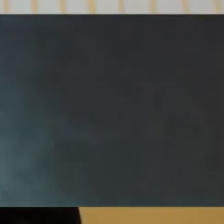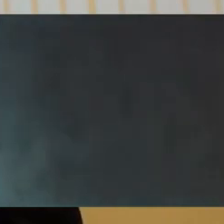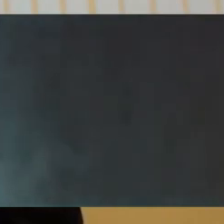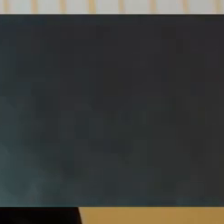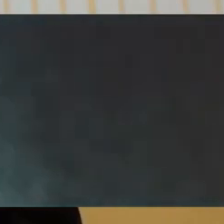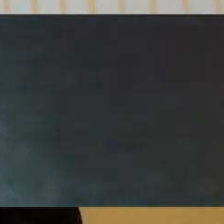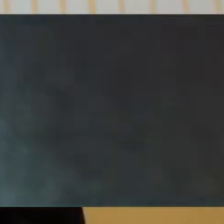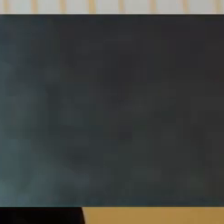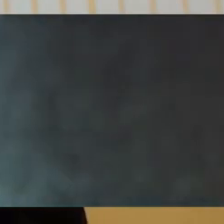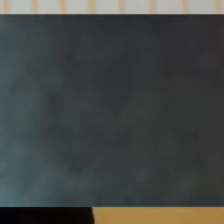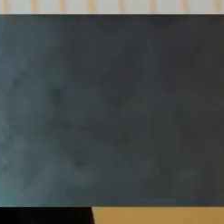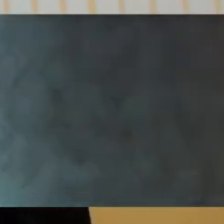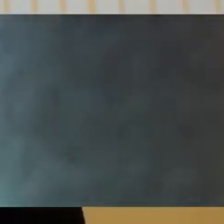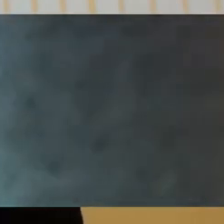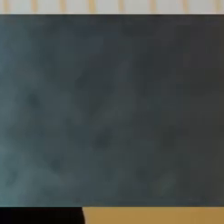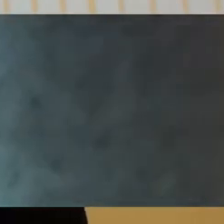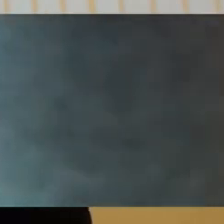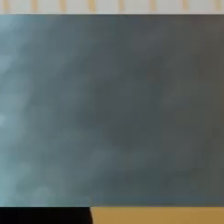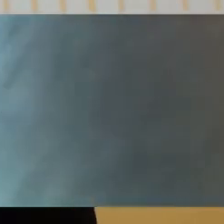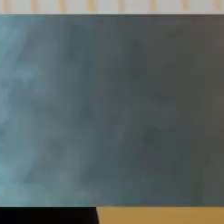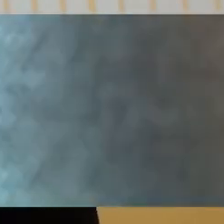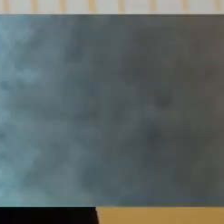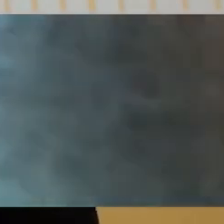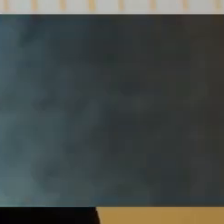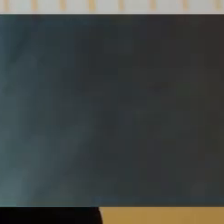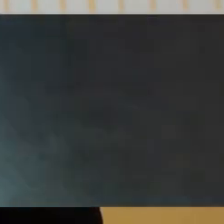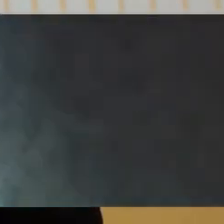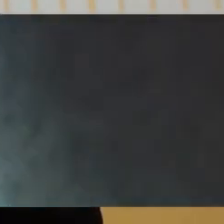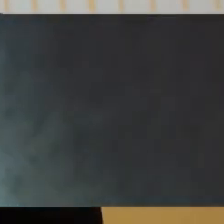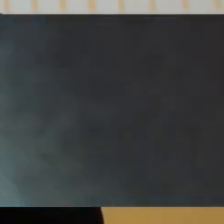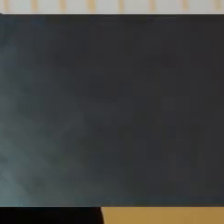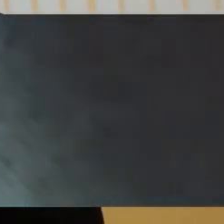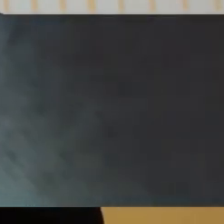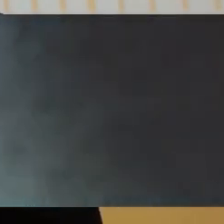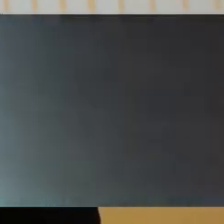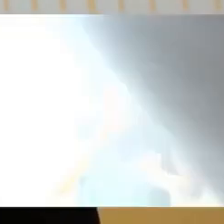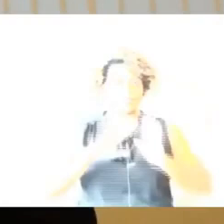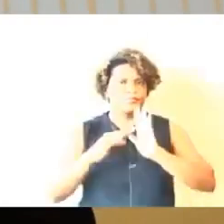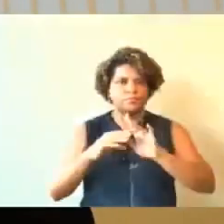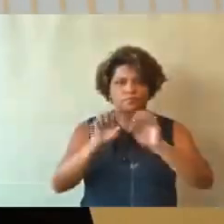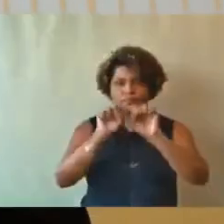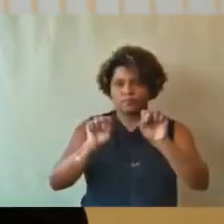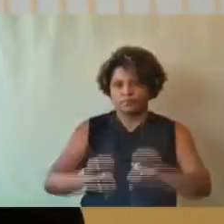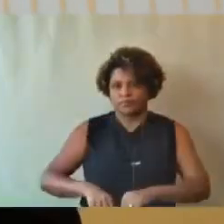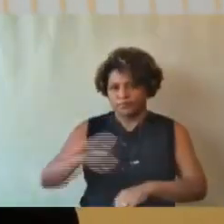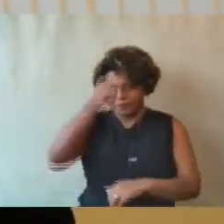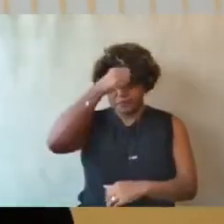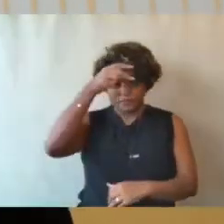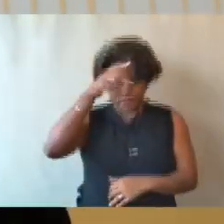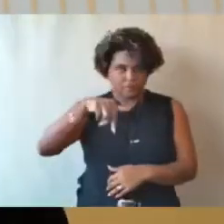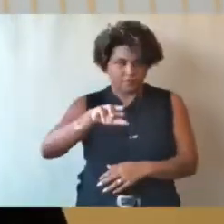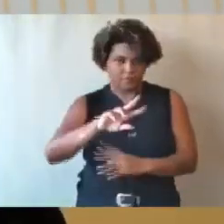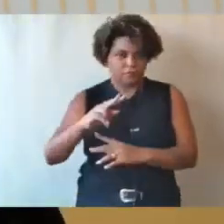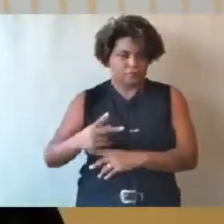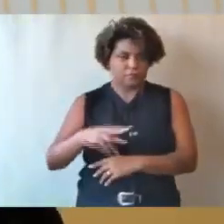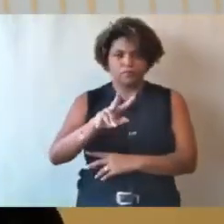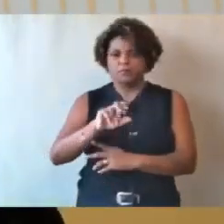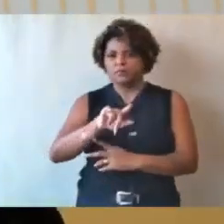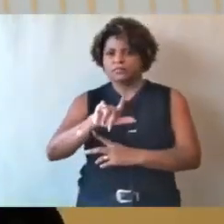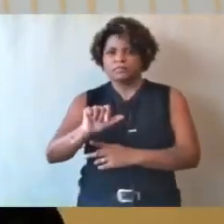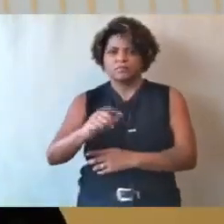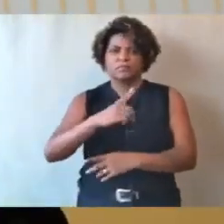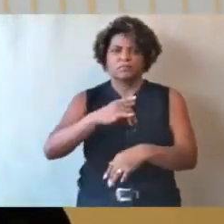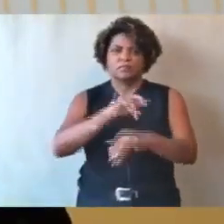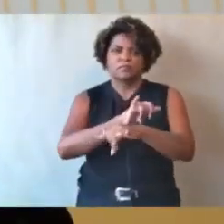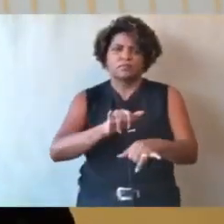o sistema de municipal de Belo Horizonte, do metropolitano, as vagas de emprego que estão sendo publicadas, é muita gente. A gente tem trabalhado,